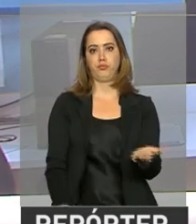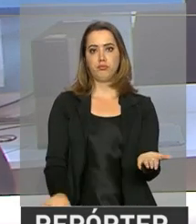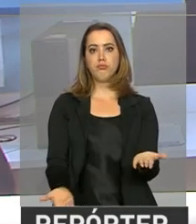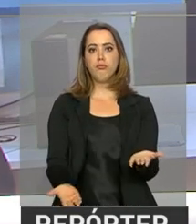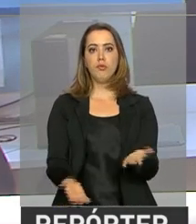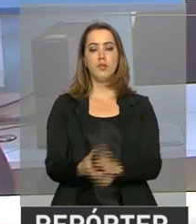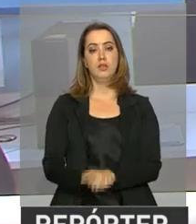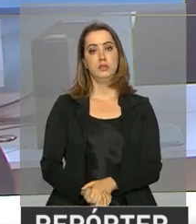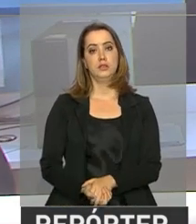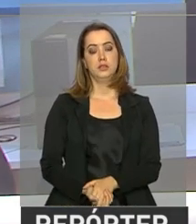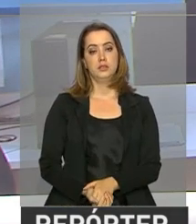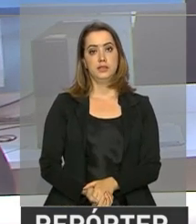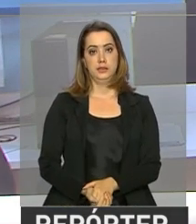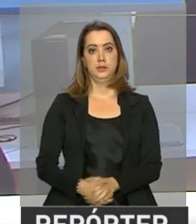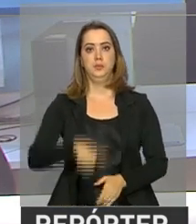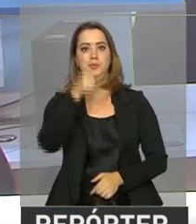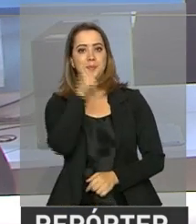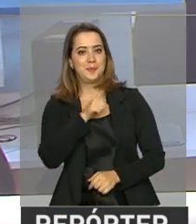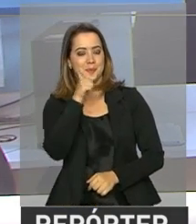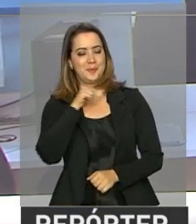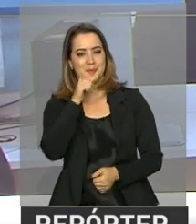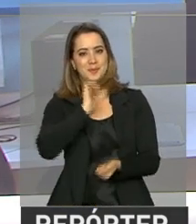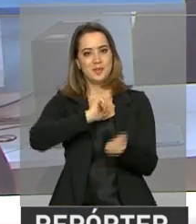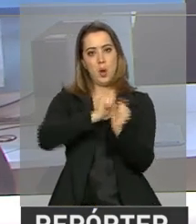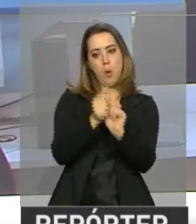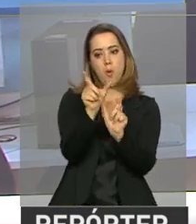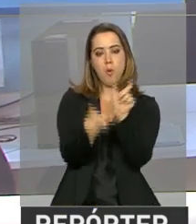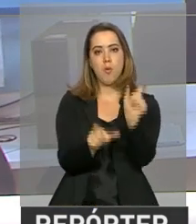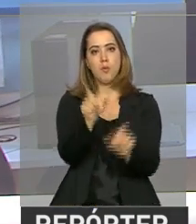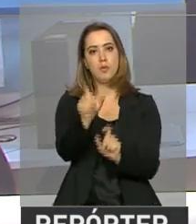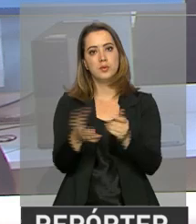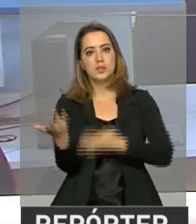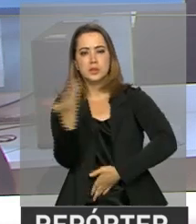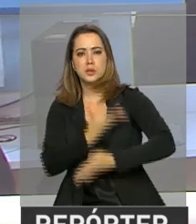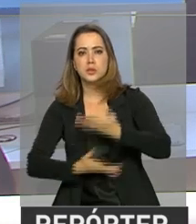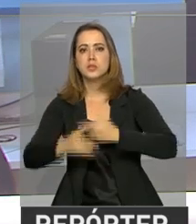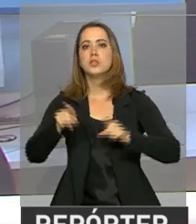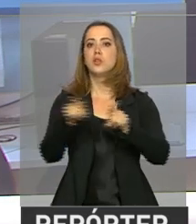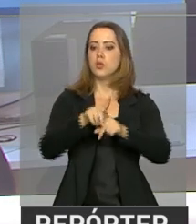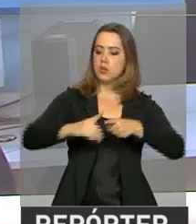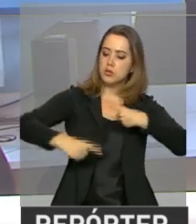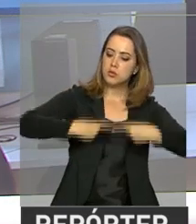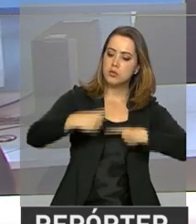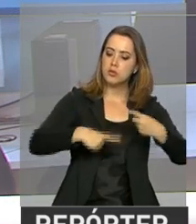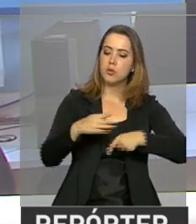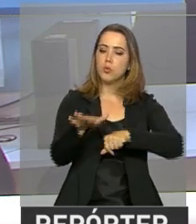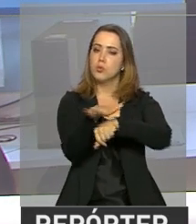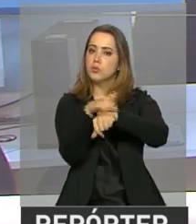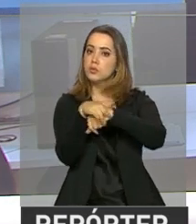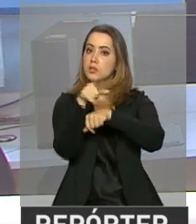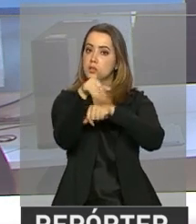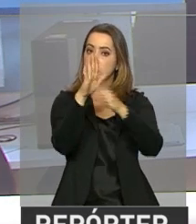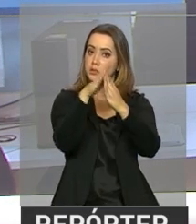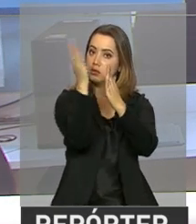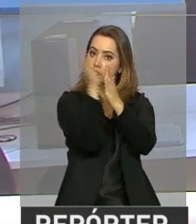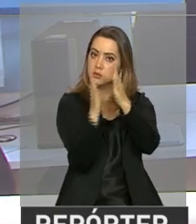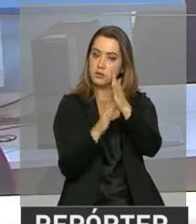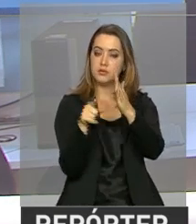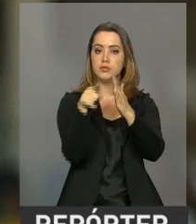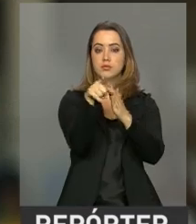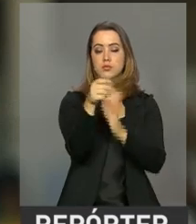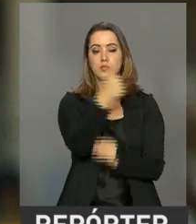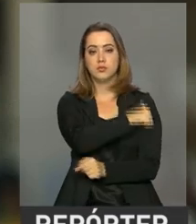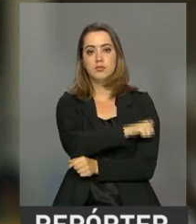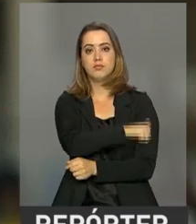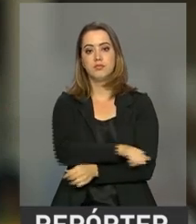A participação da mulher no esporte, nos negócios e na política foi debatida em um evento promovido pela Casa Brasil, no Rio de Janeiro.